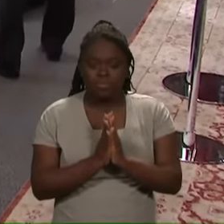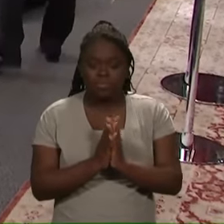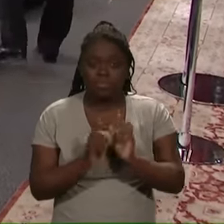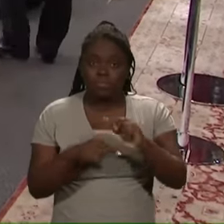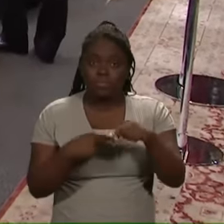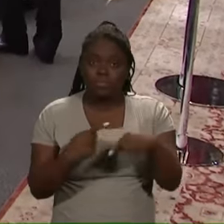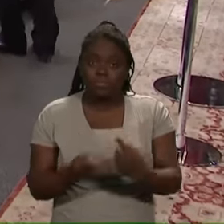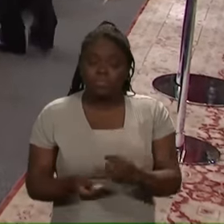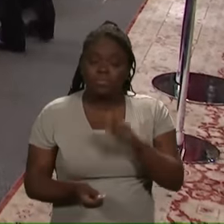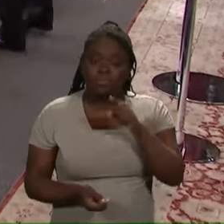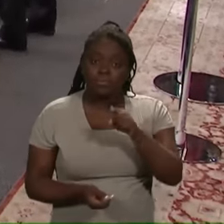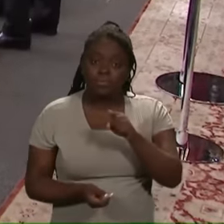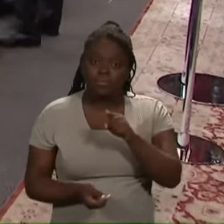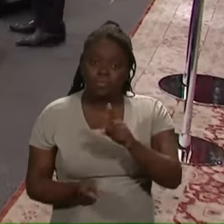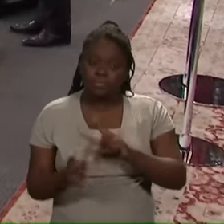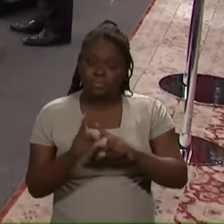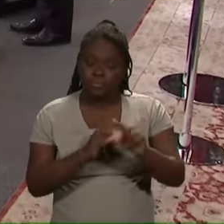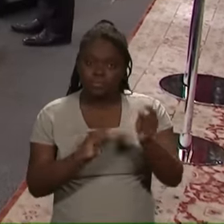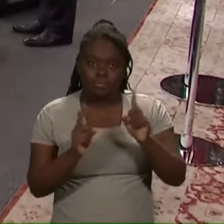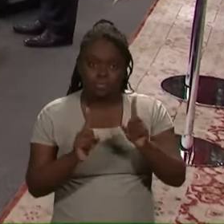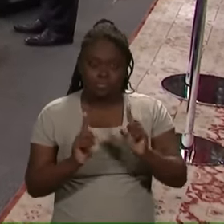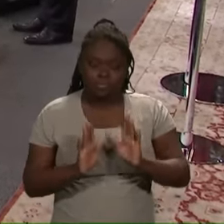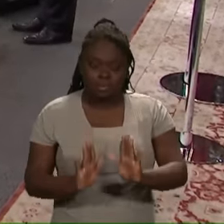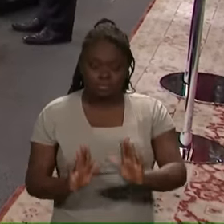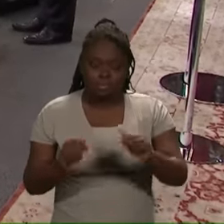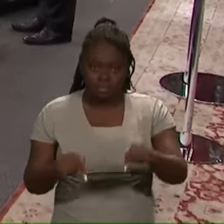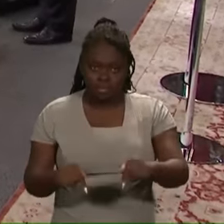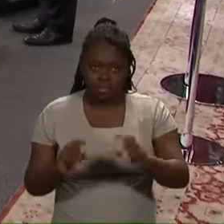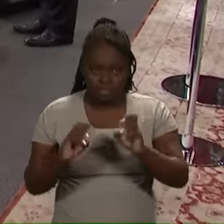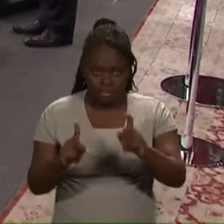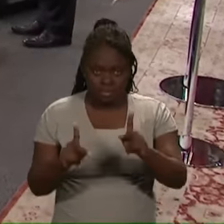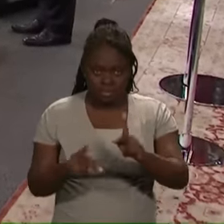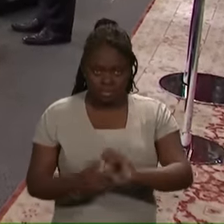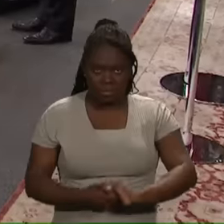mas depois vocês não vão sair, não. Quero que fiquem aqui, tá bom?